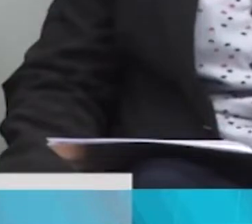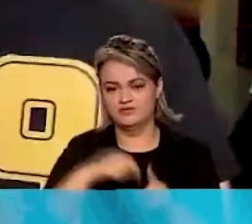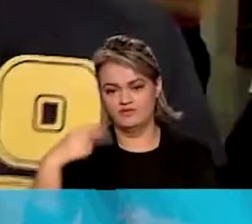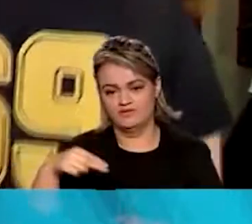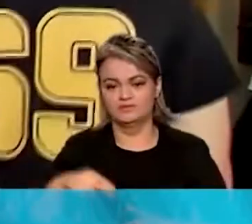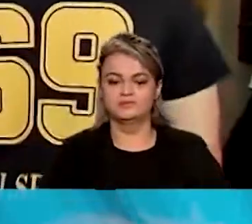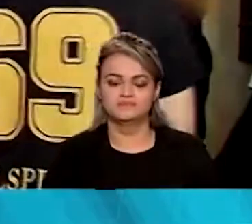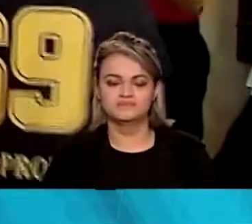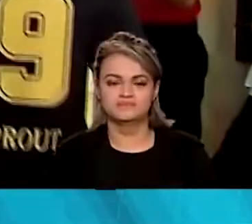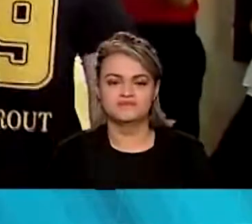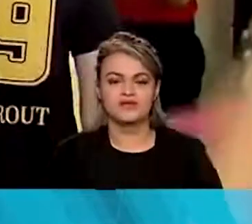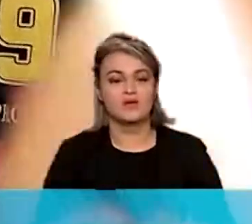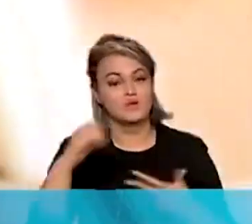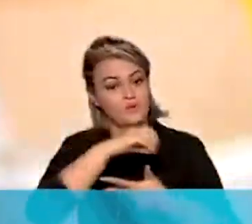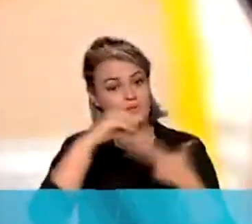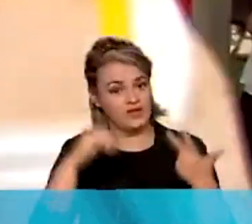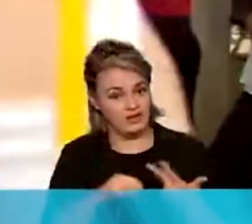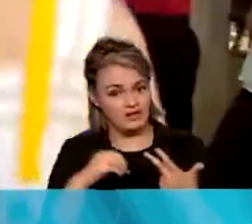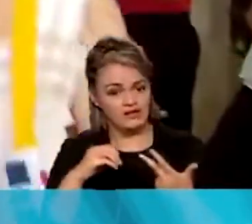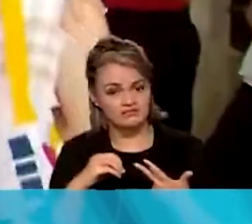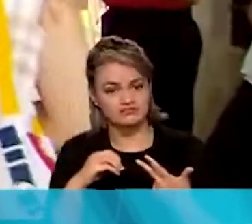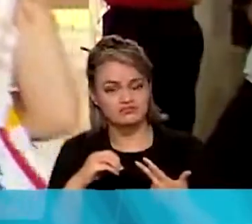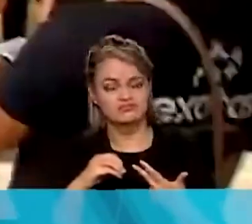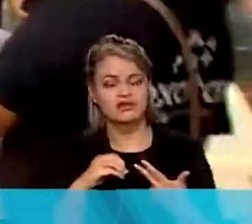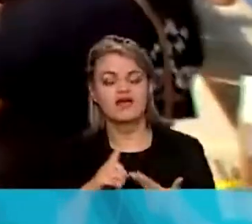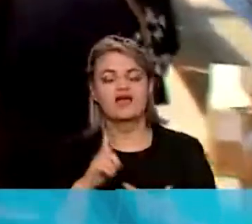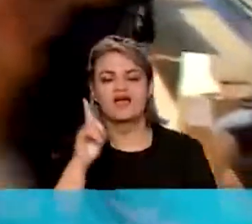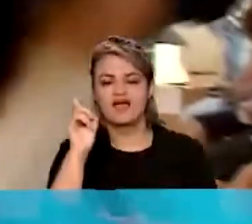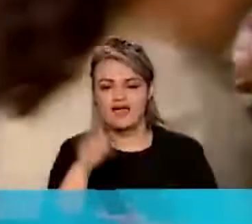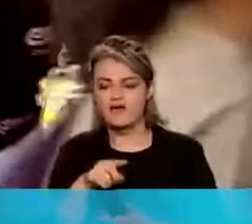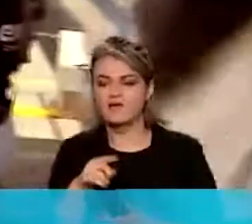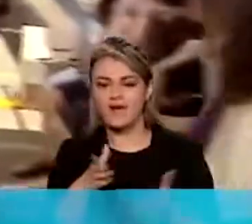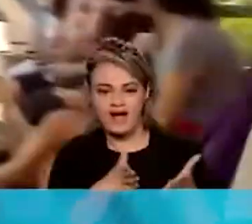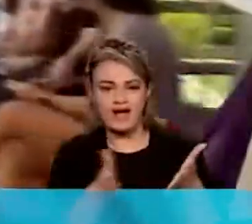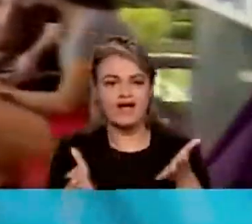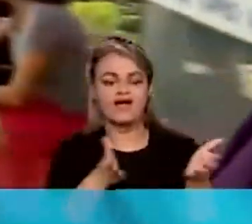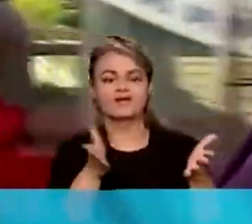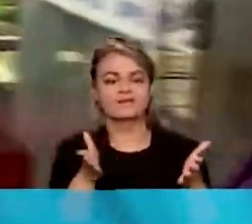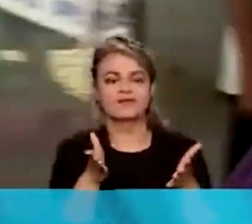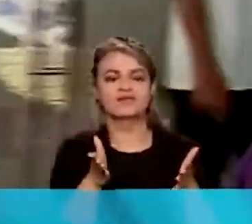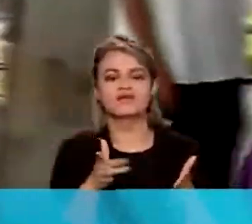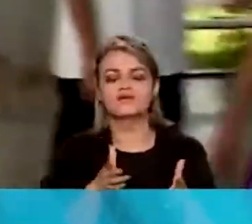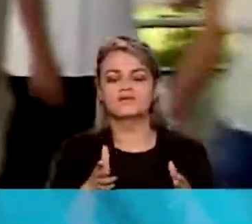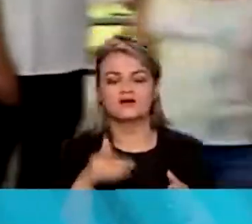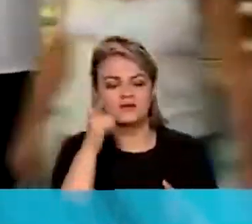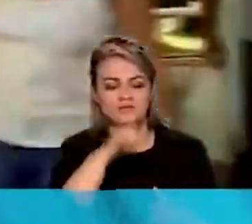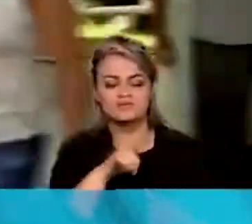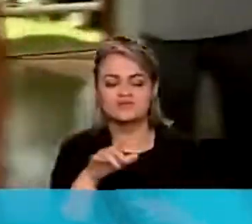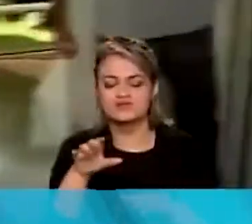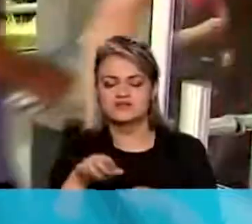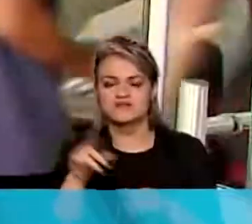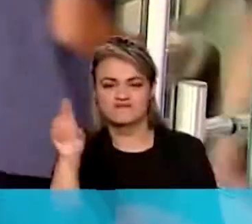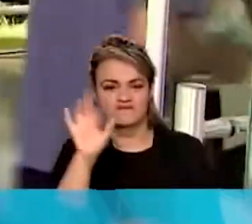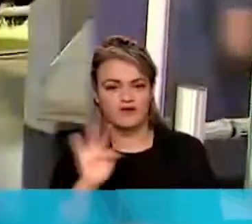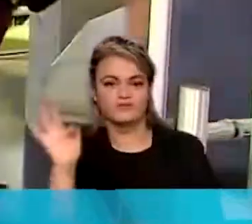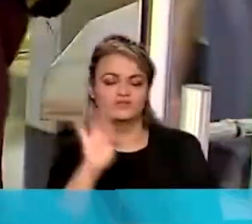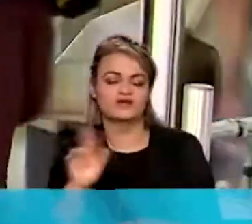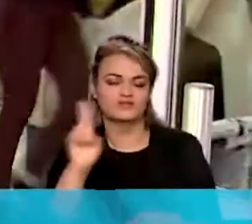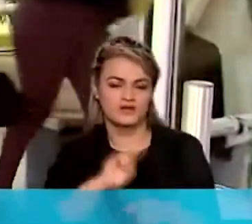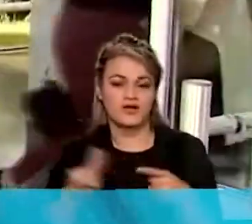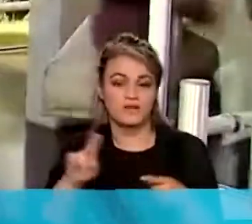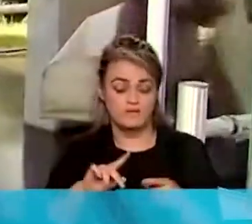Lopes o Inep é o órgão do MEC responsável pela aplicação do Exame Nacional do Ensino Médio o Enem